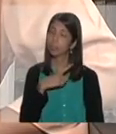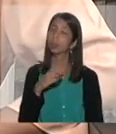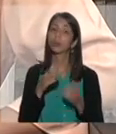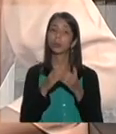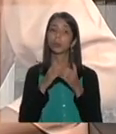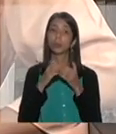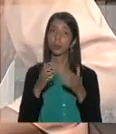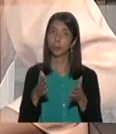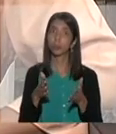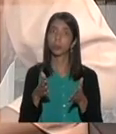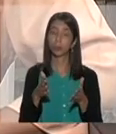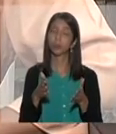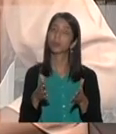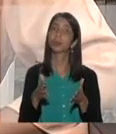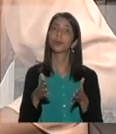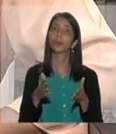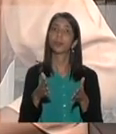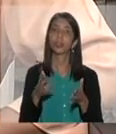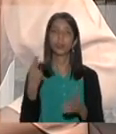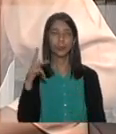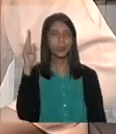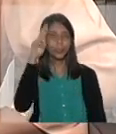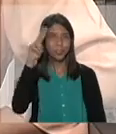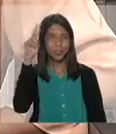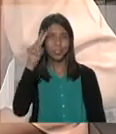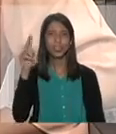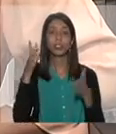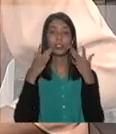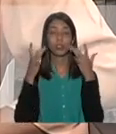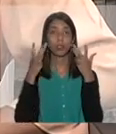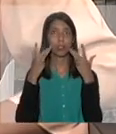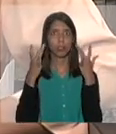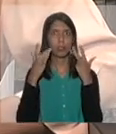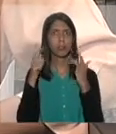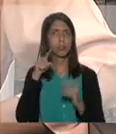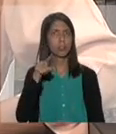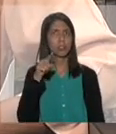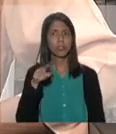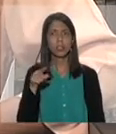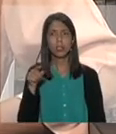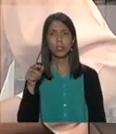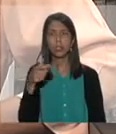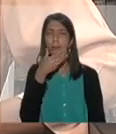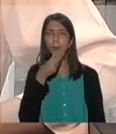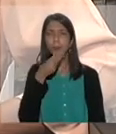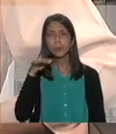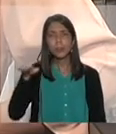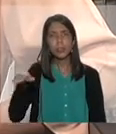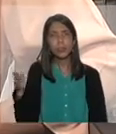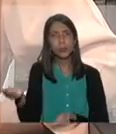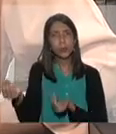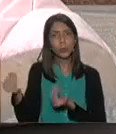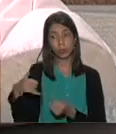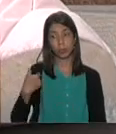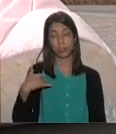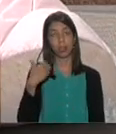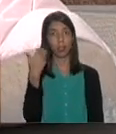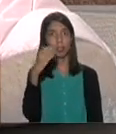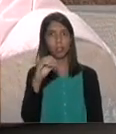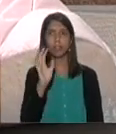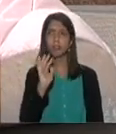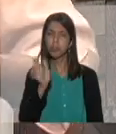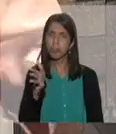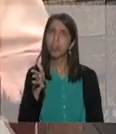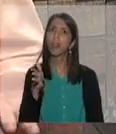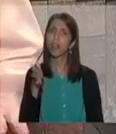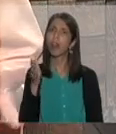anos, começou... a sua história com o teatro começa com você muito garotinho, né? Muito novo. Aos 10